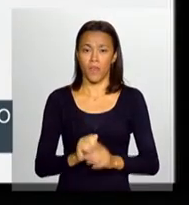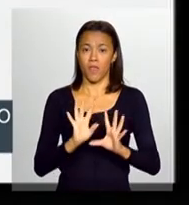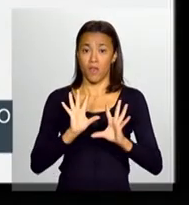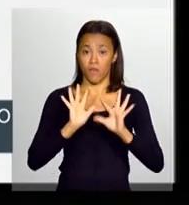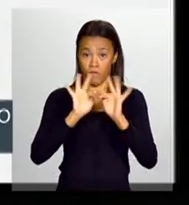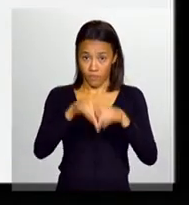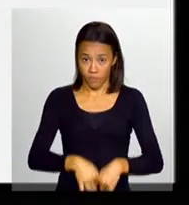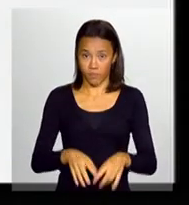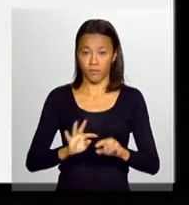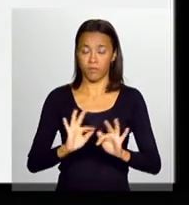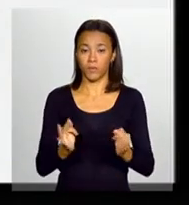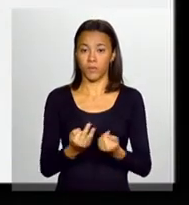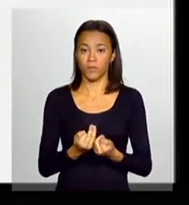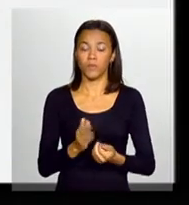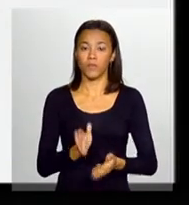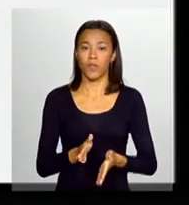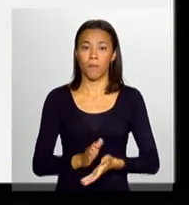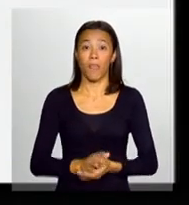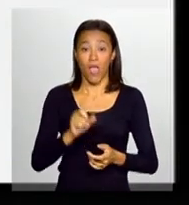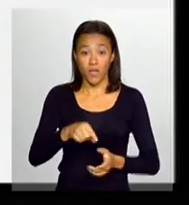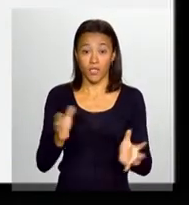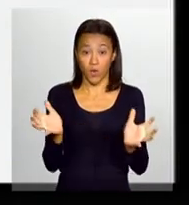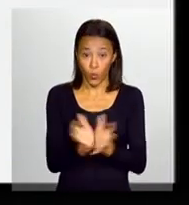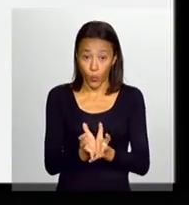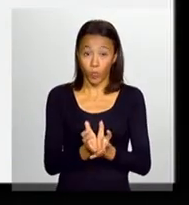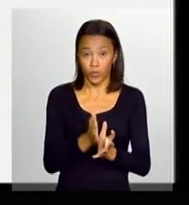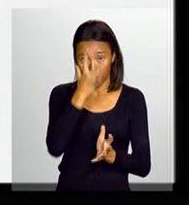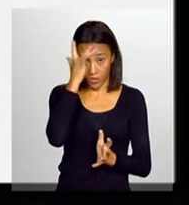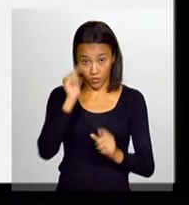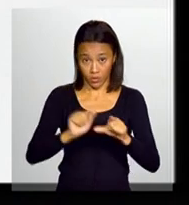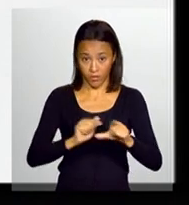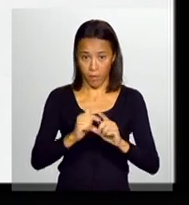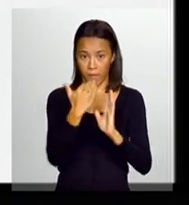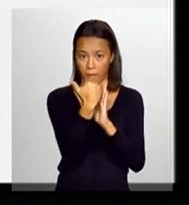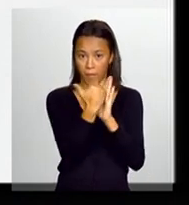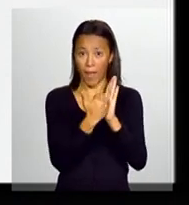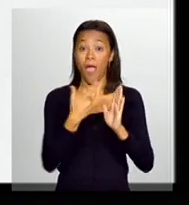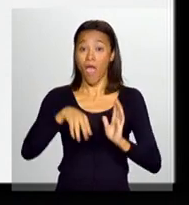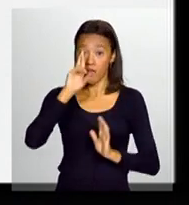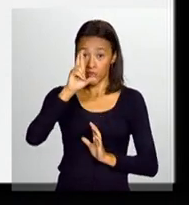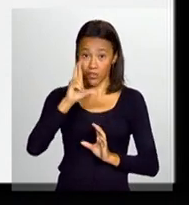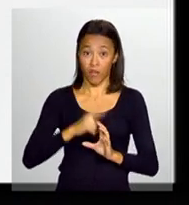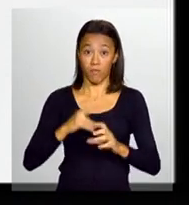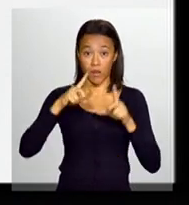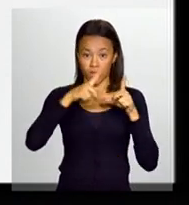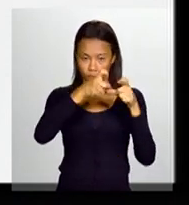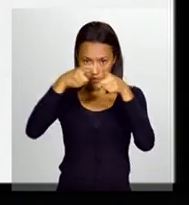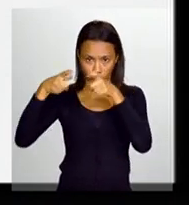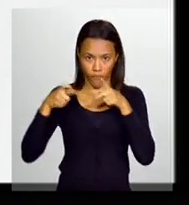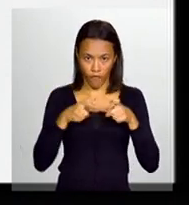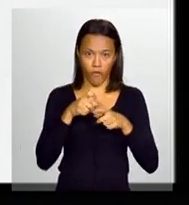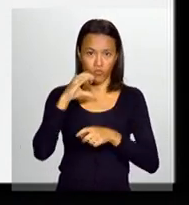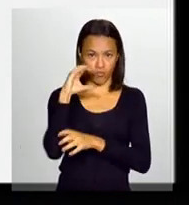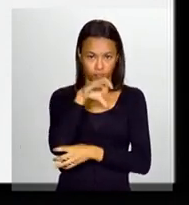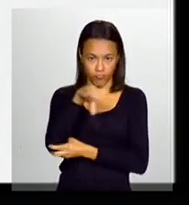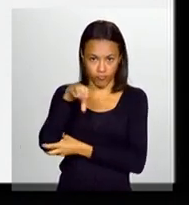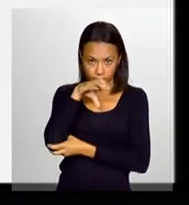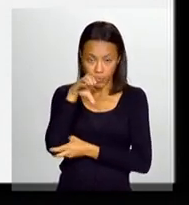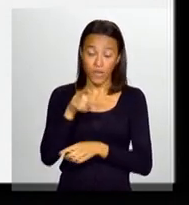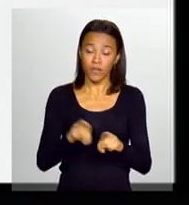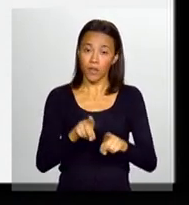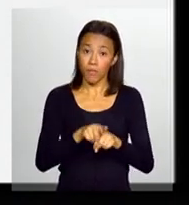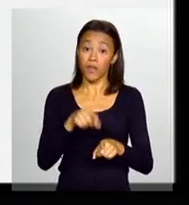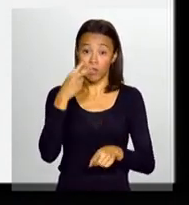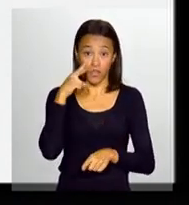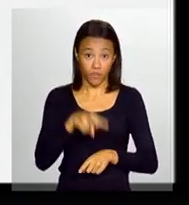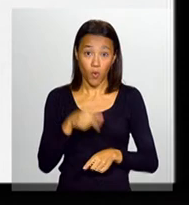Finalizando então, essa é a equipe do INPE, responsável pela análise das imagens de satélite, e essa é a equipe da Geoambiente, responsável